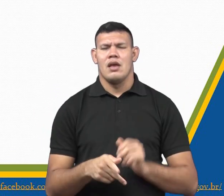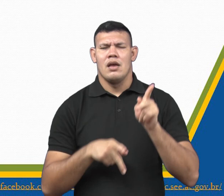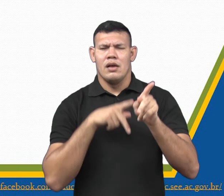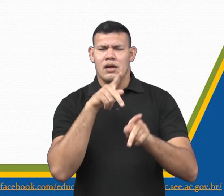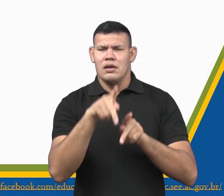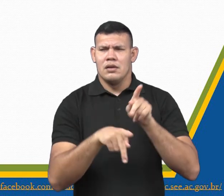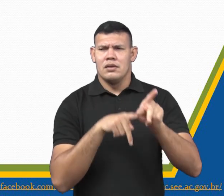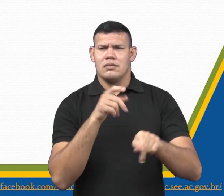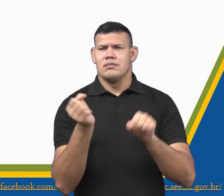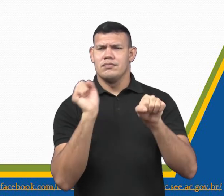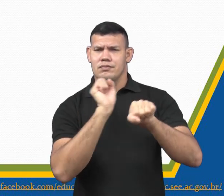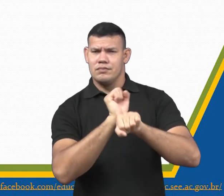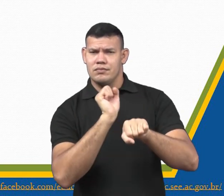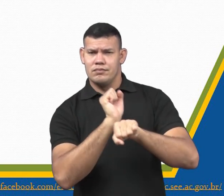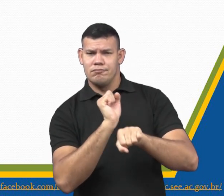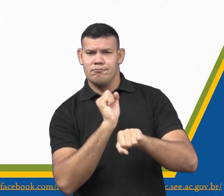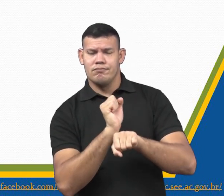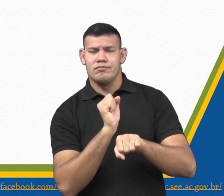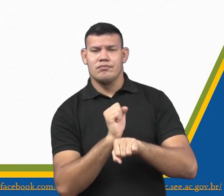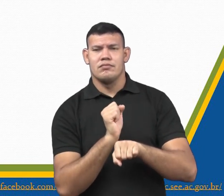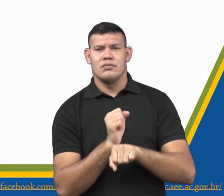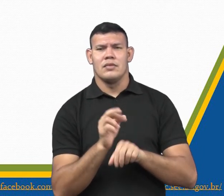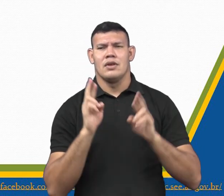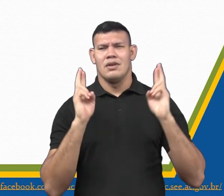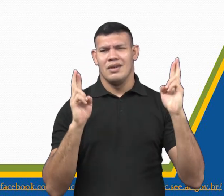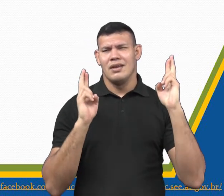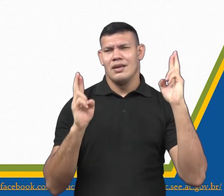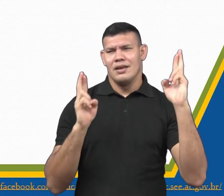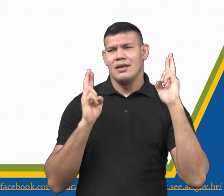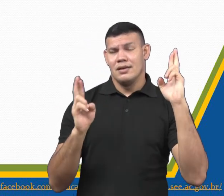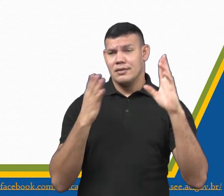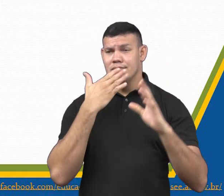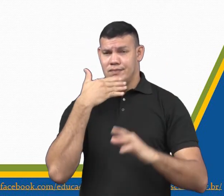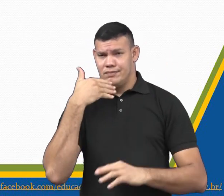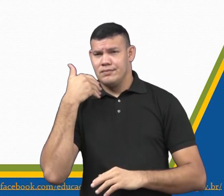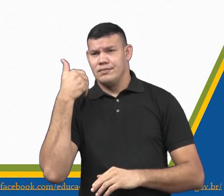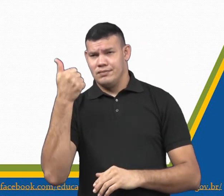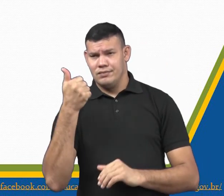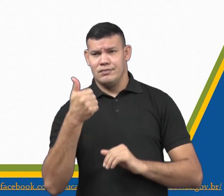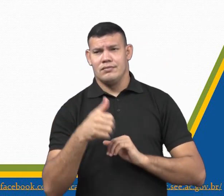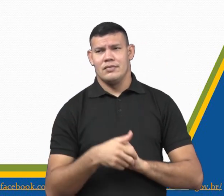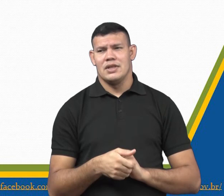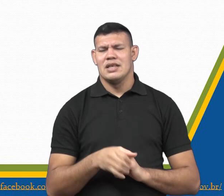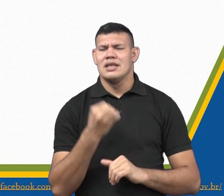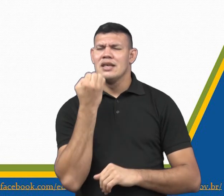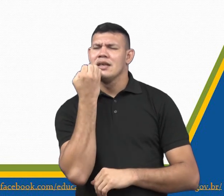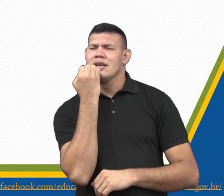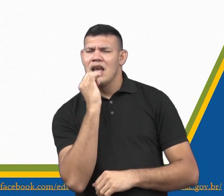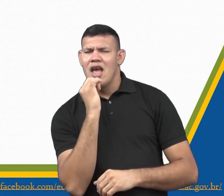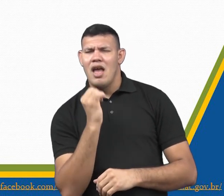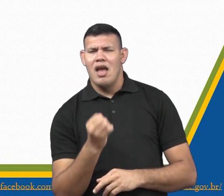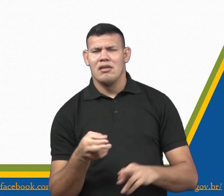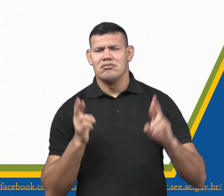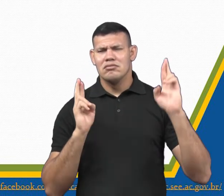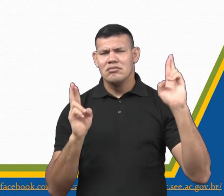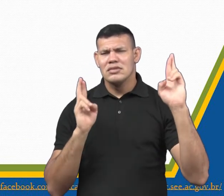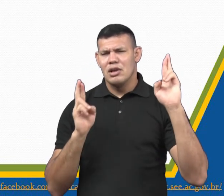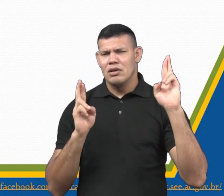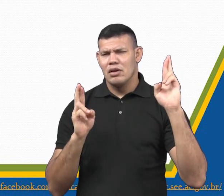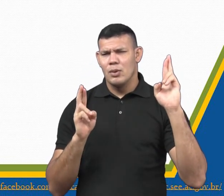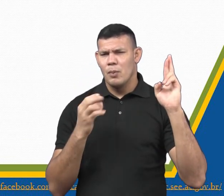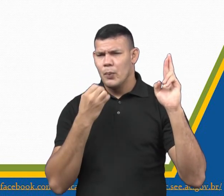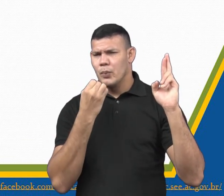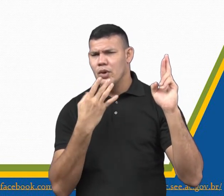mesmo com prognósticos positivos, o povo espera ainda com esperança algo melhor. Se o prognóstico